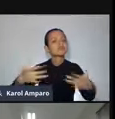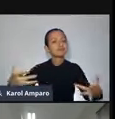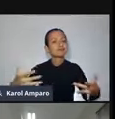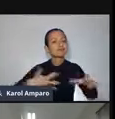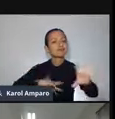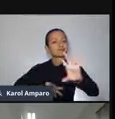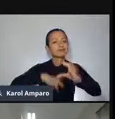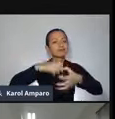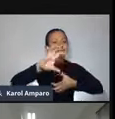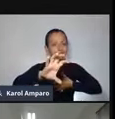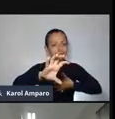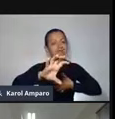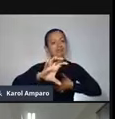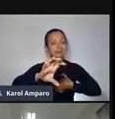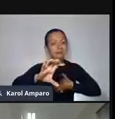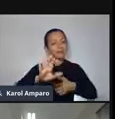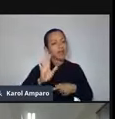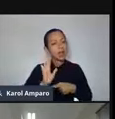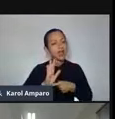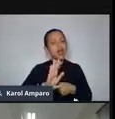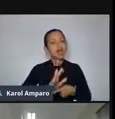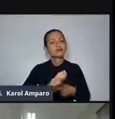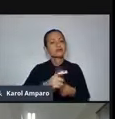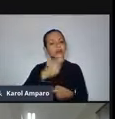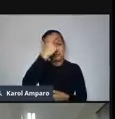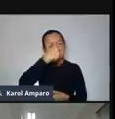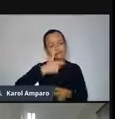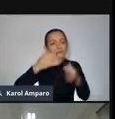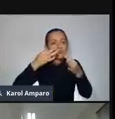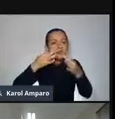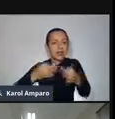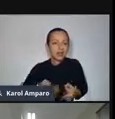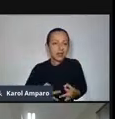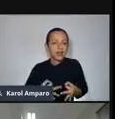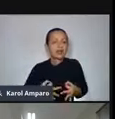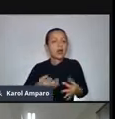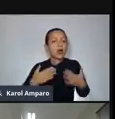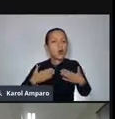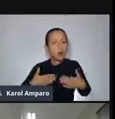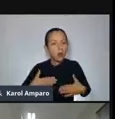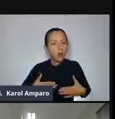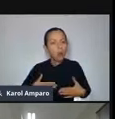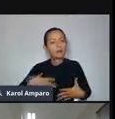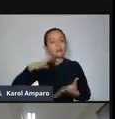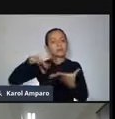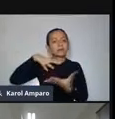moralmente, né? Fisicamente, espiritualmente e tudo mais. Pode passar.